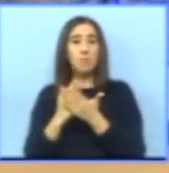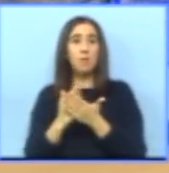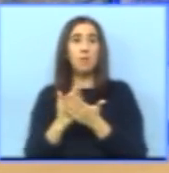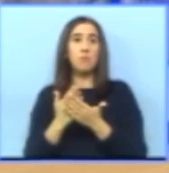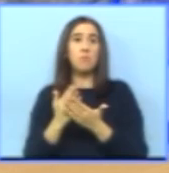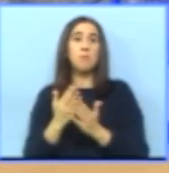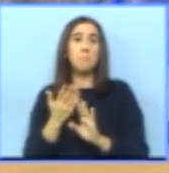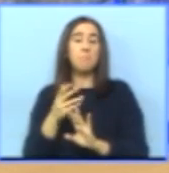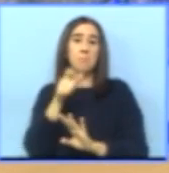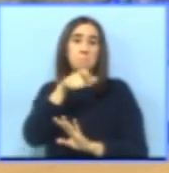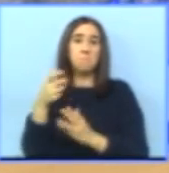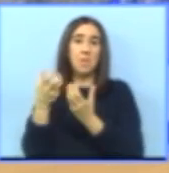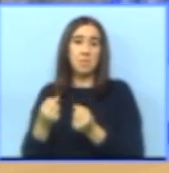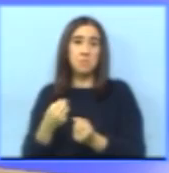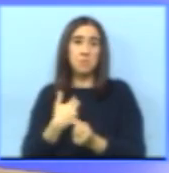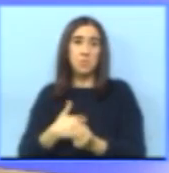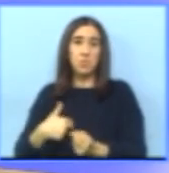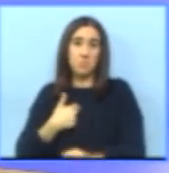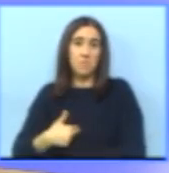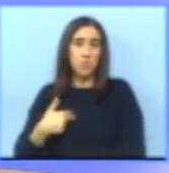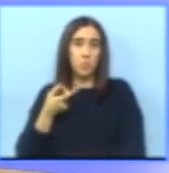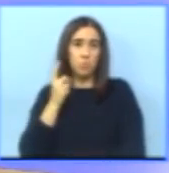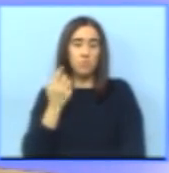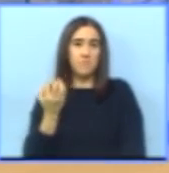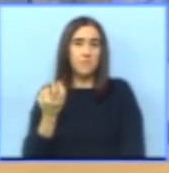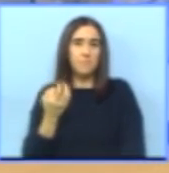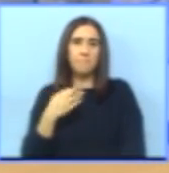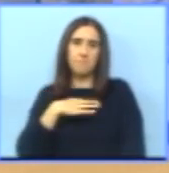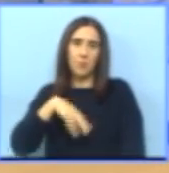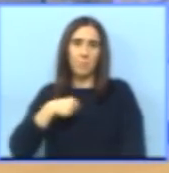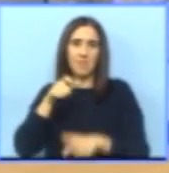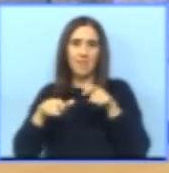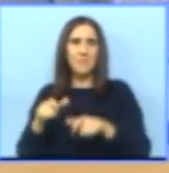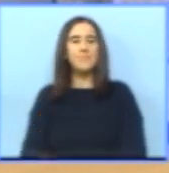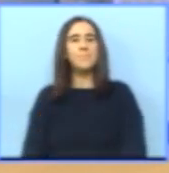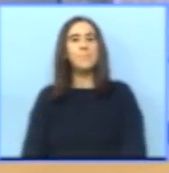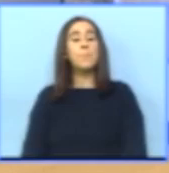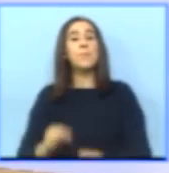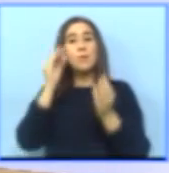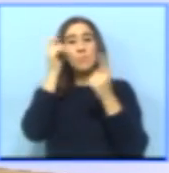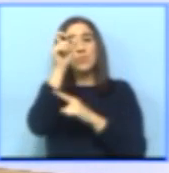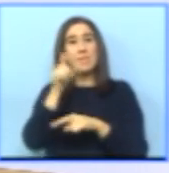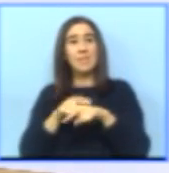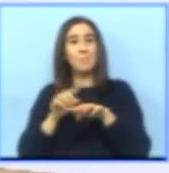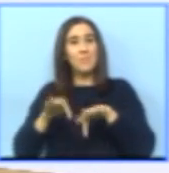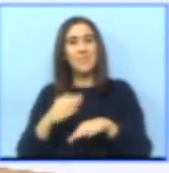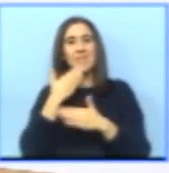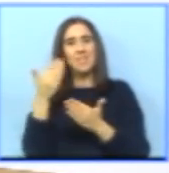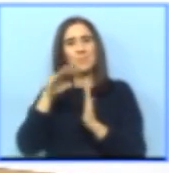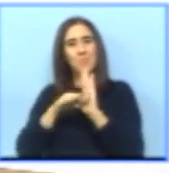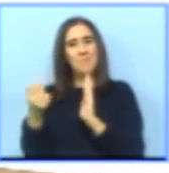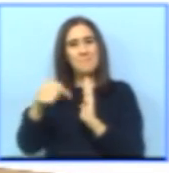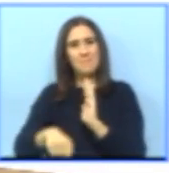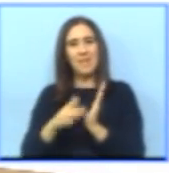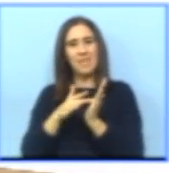mais cristãos e não são apenas cristãos, para a humanidade. Professor Carlos Filhais, nosso tempo chegou ao fim. Agradeço ter estado aqui no programa Eclésia a apresentar